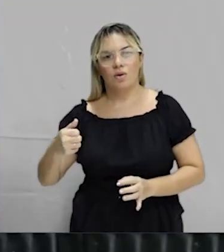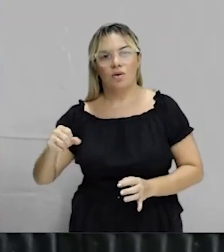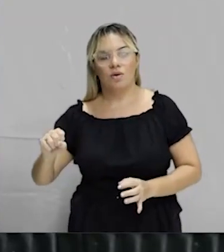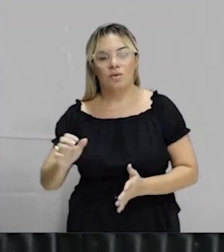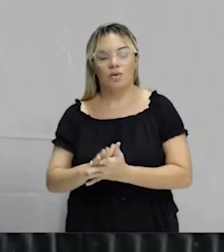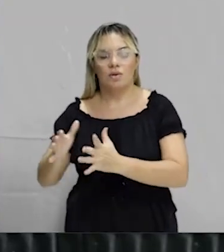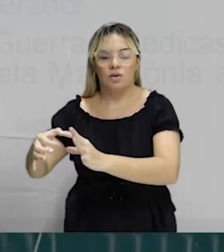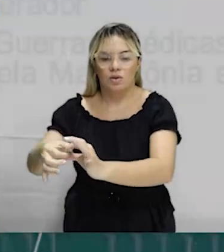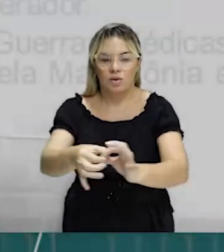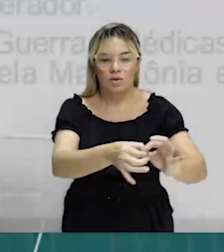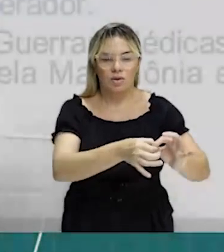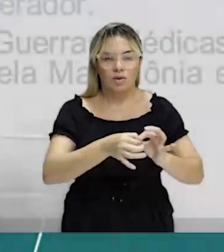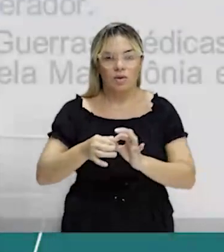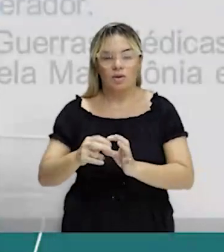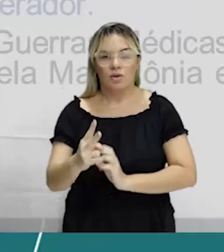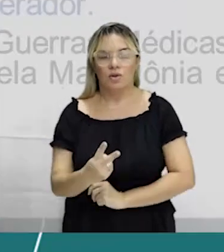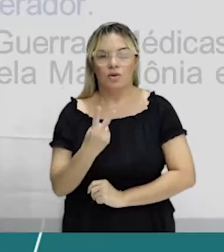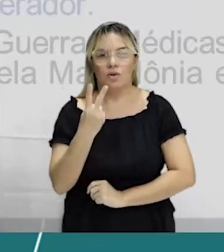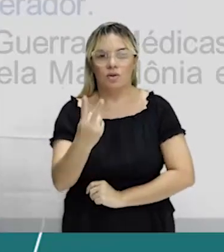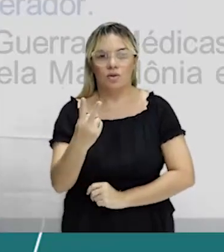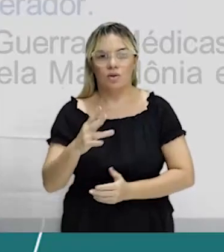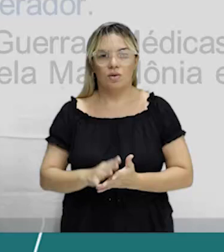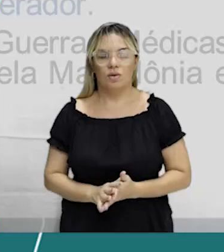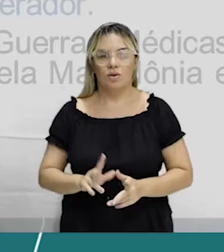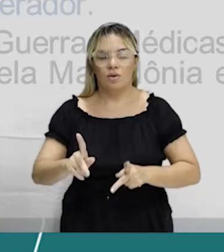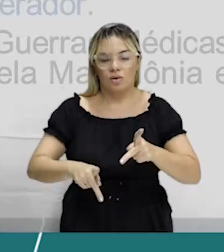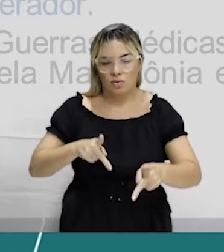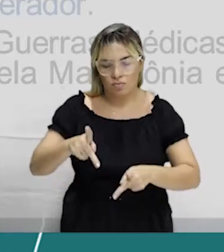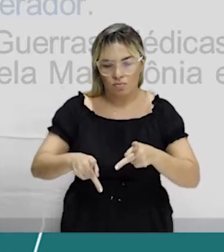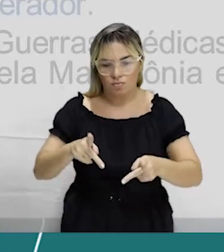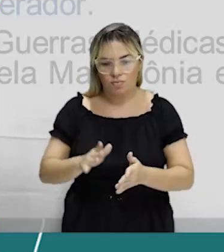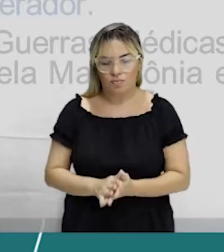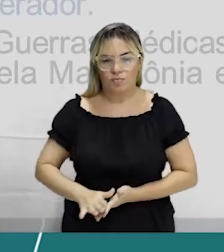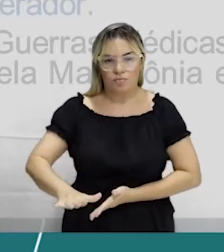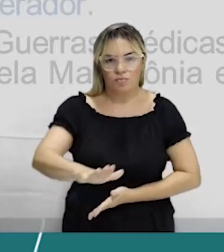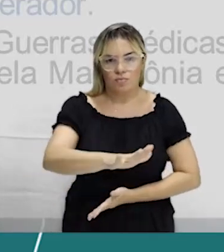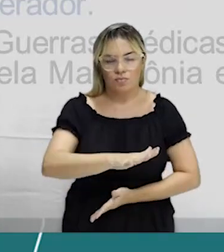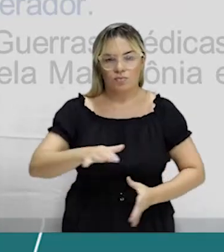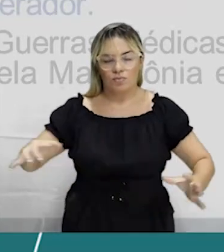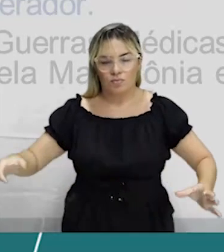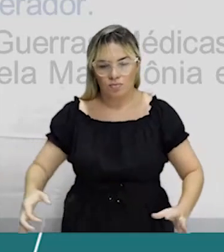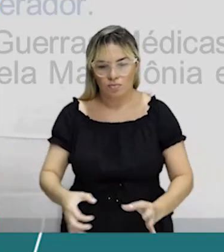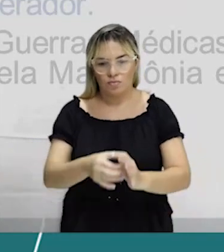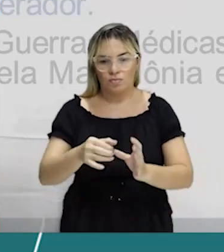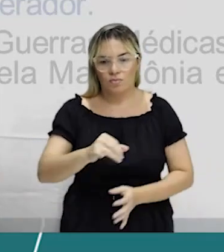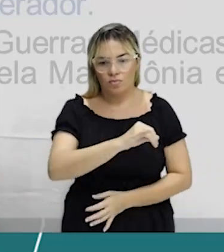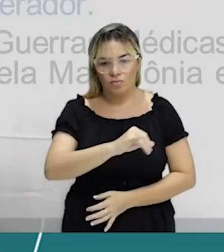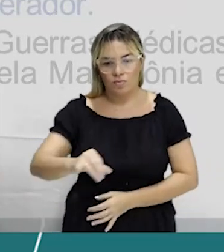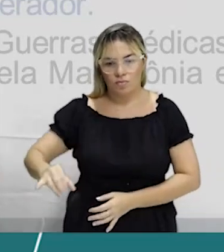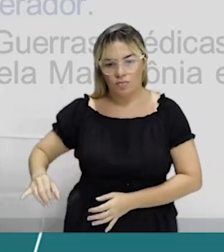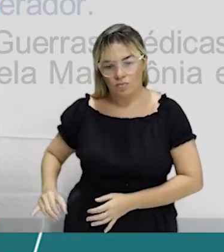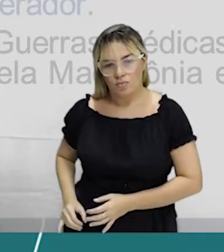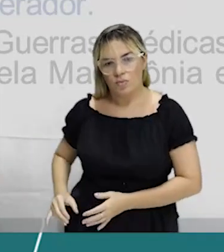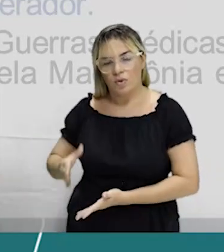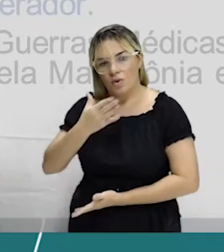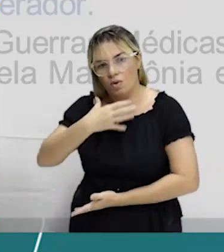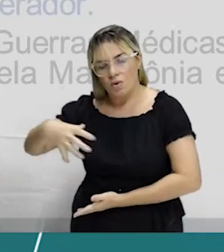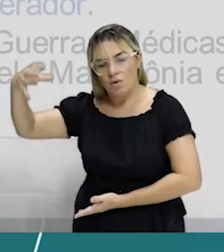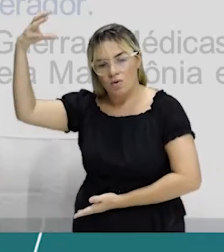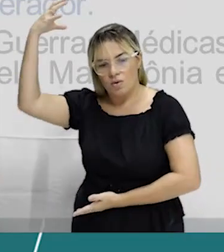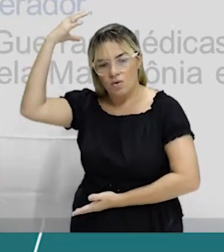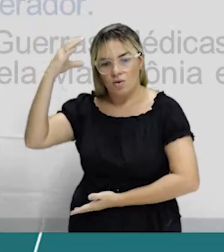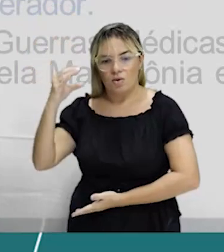com os povos persas, que foram unificados pelo grande imperador Ciro